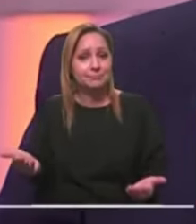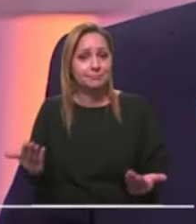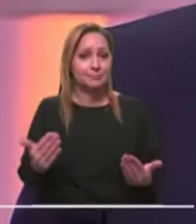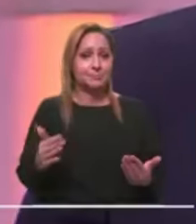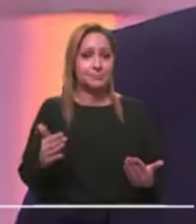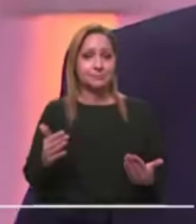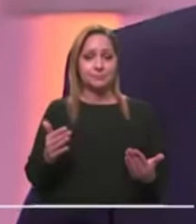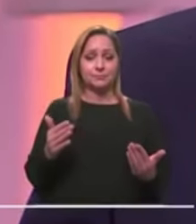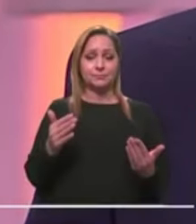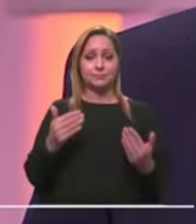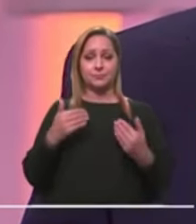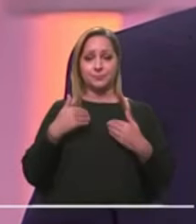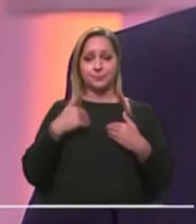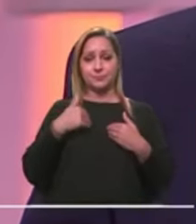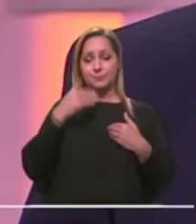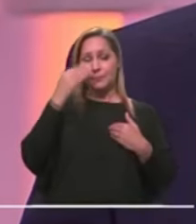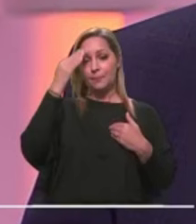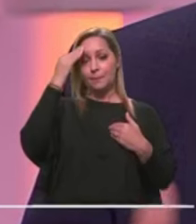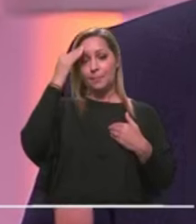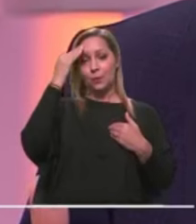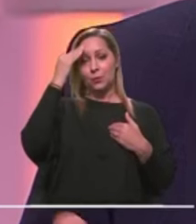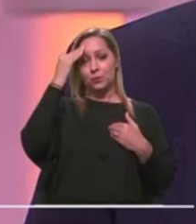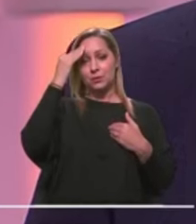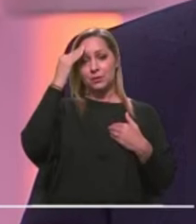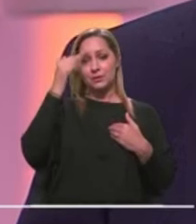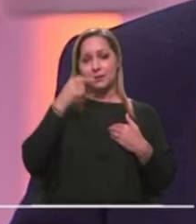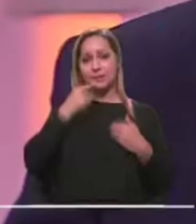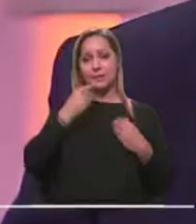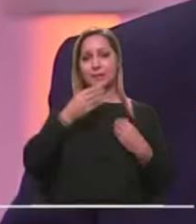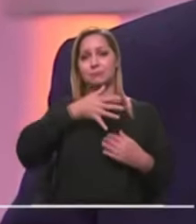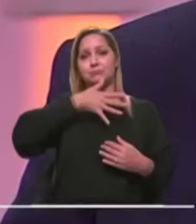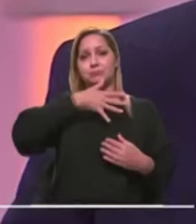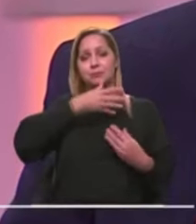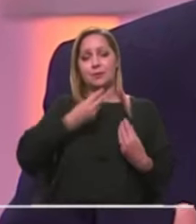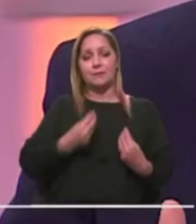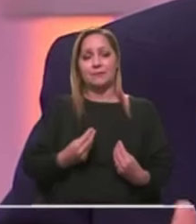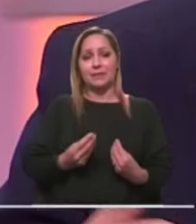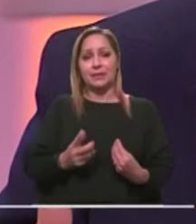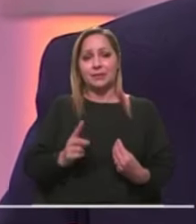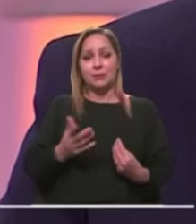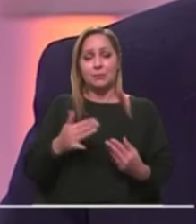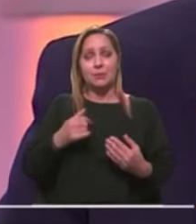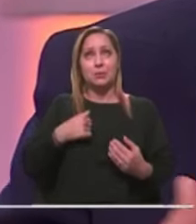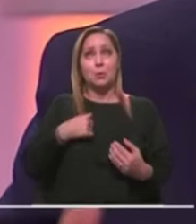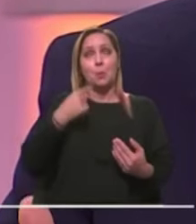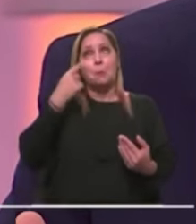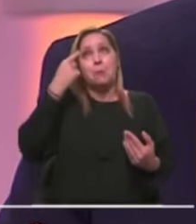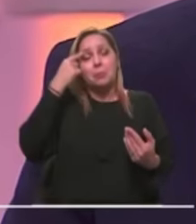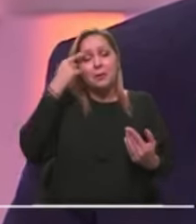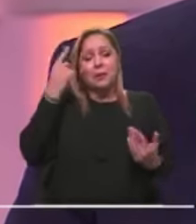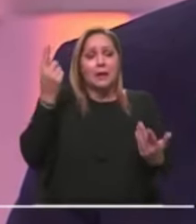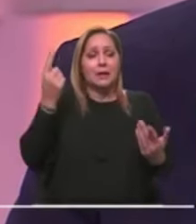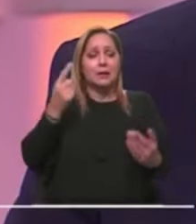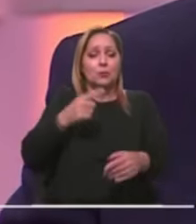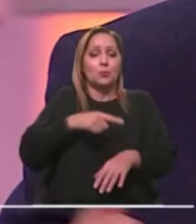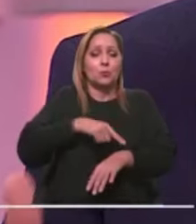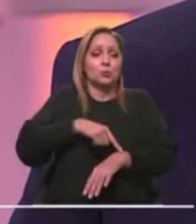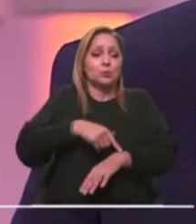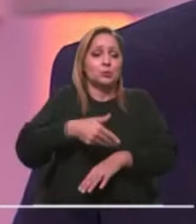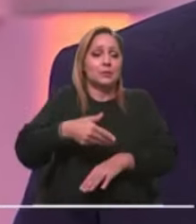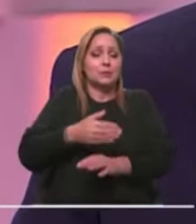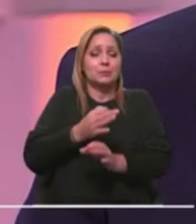dizer não eu tenho consciência que não foi o foi Espetacular não não foi mas também não era suposto quer dizer era um momento de de